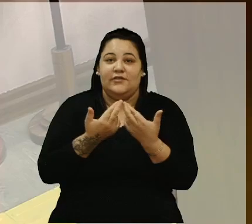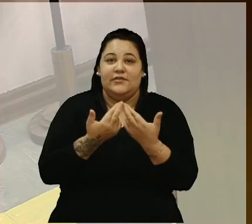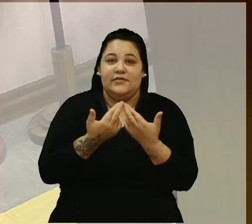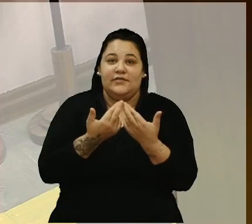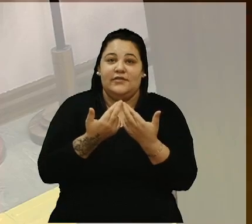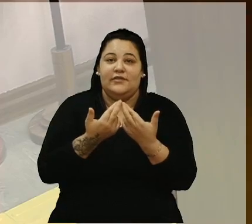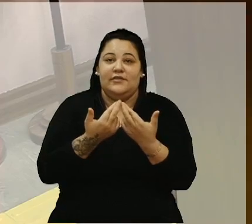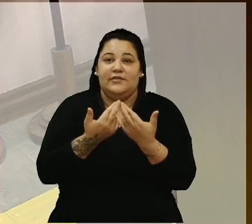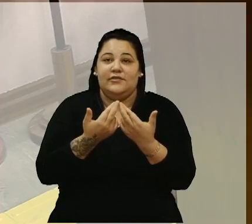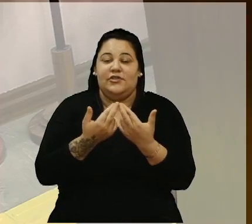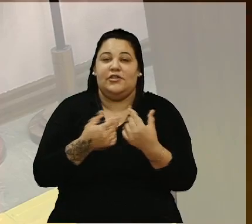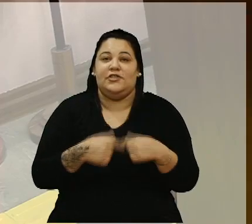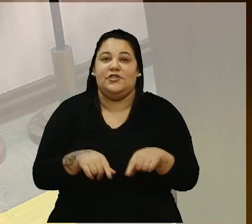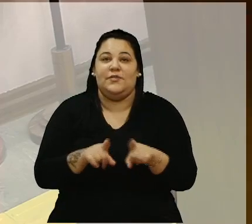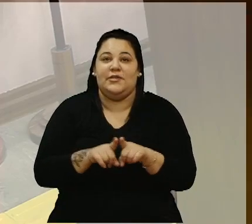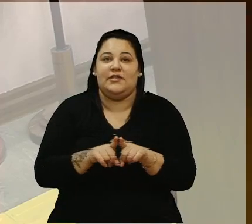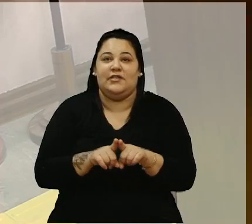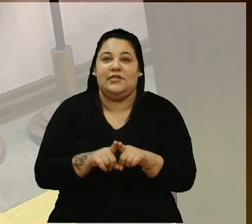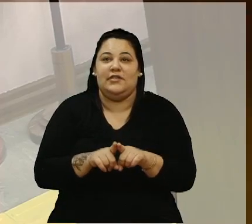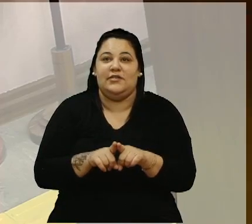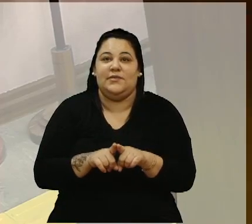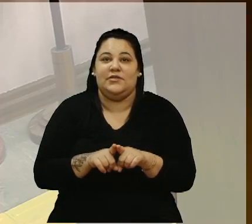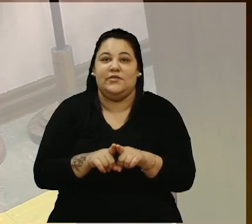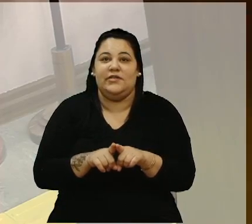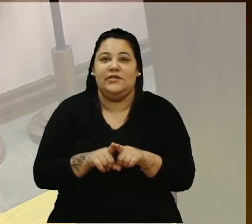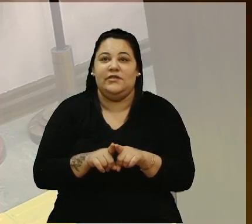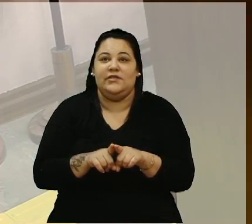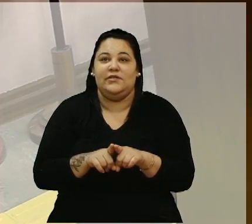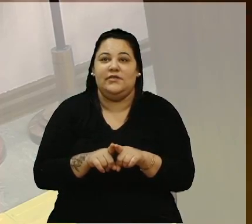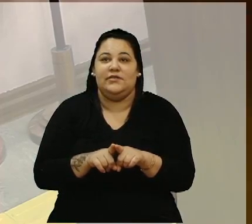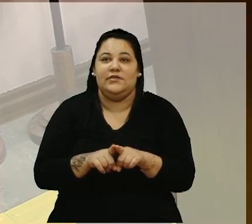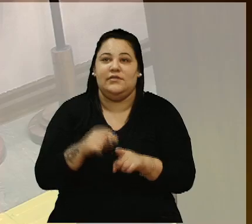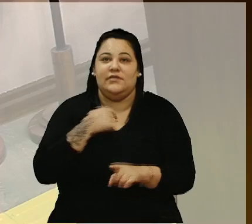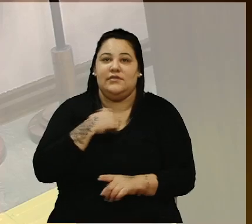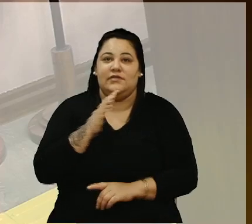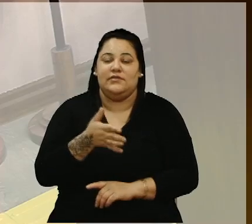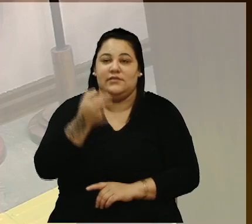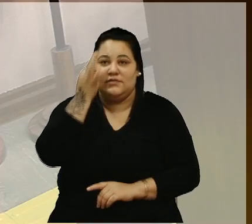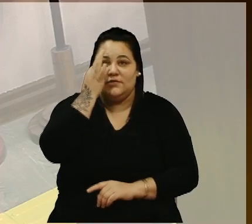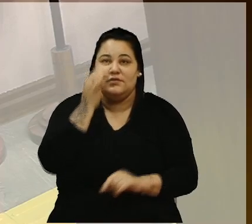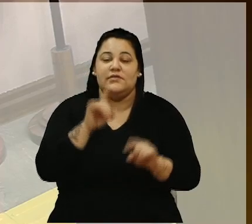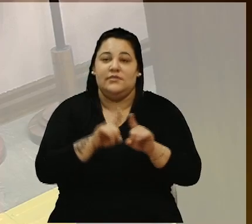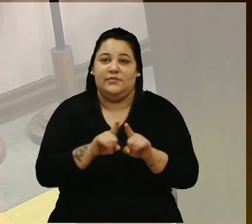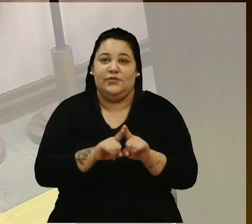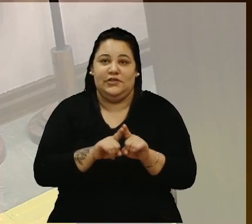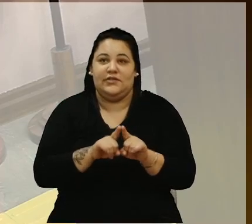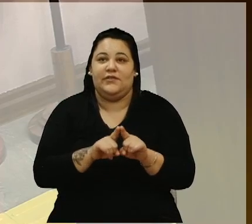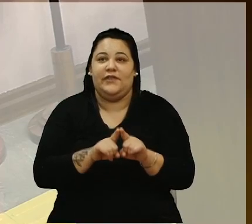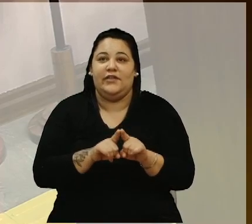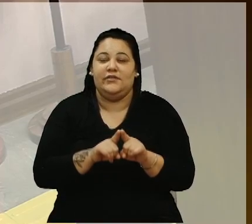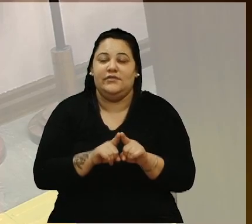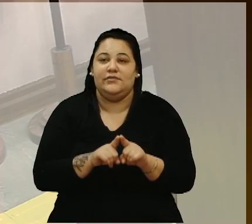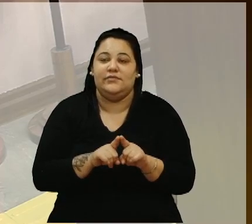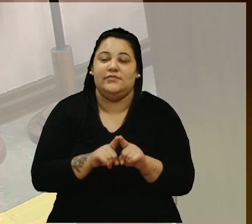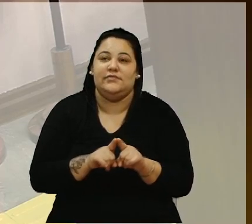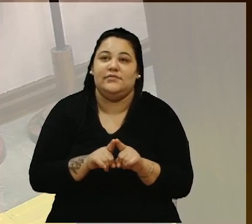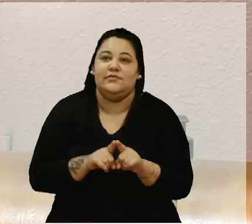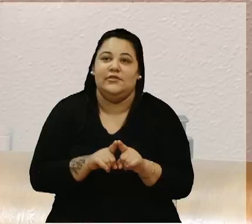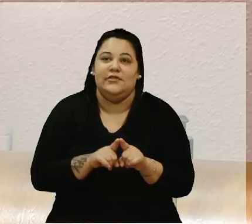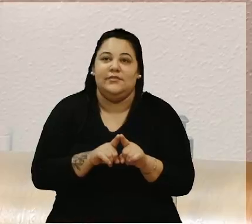esteve presente lá, né? E eu, quando o pessoal me avisou, eu já estava em outra região da cidade. Cheguei